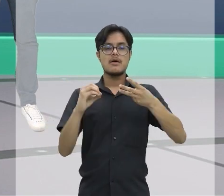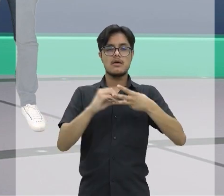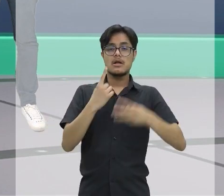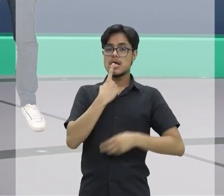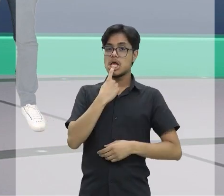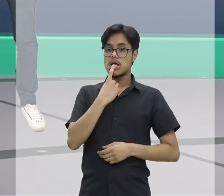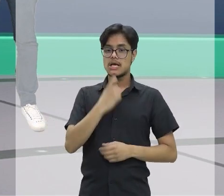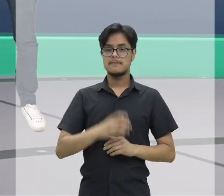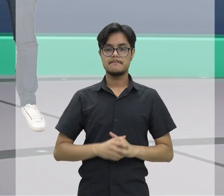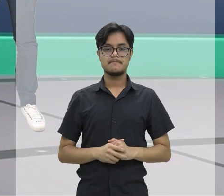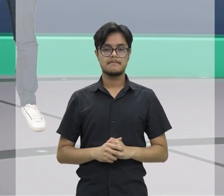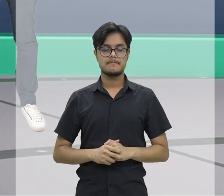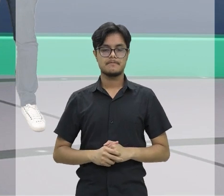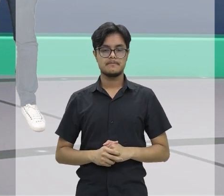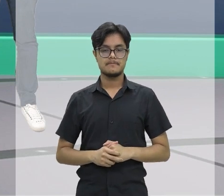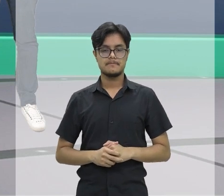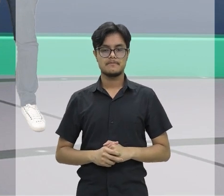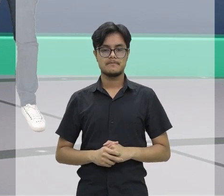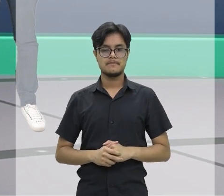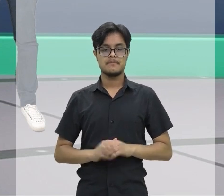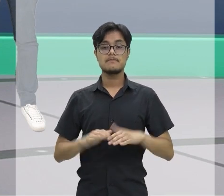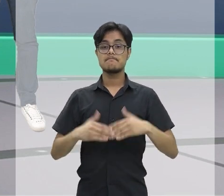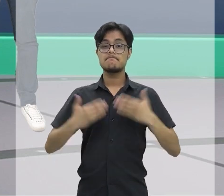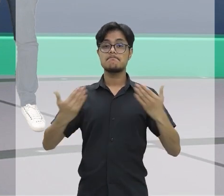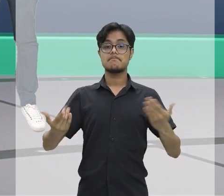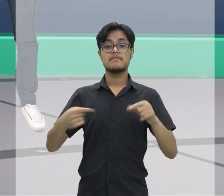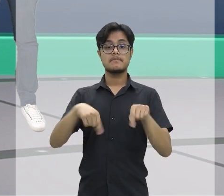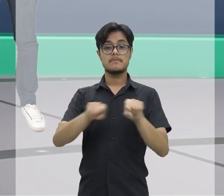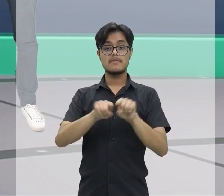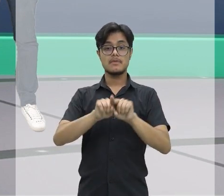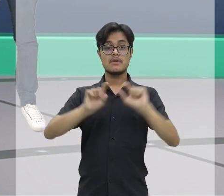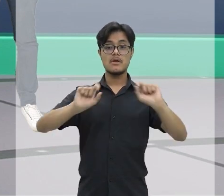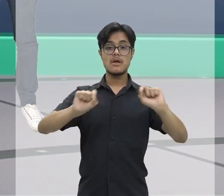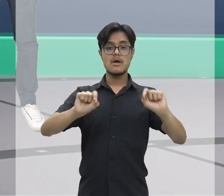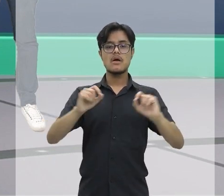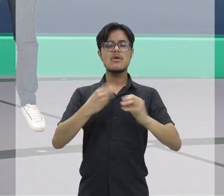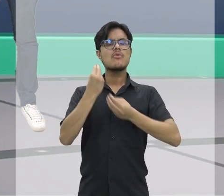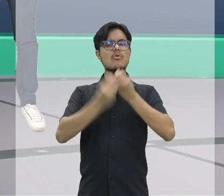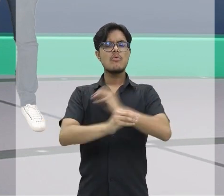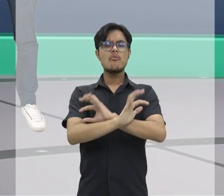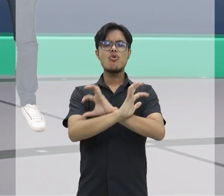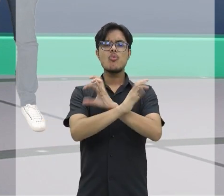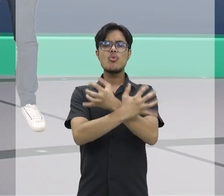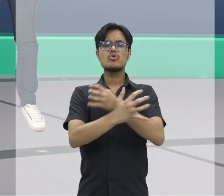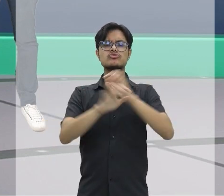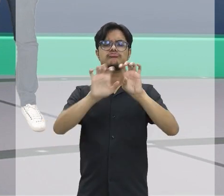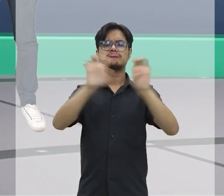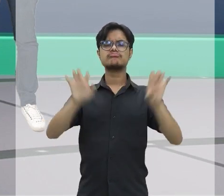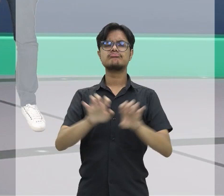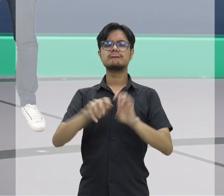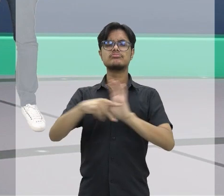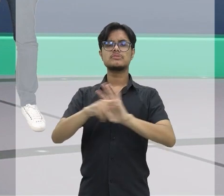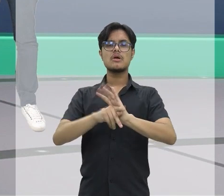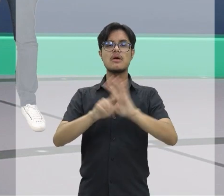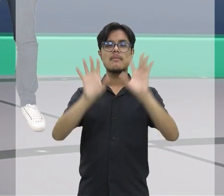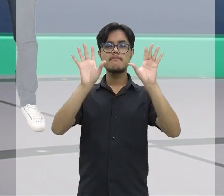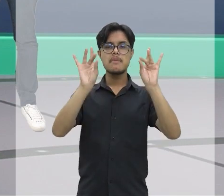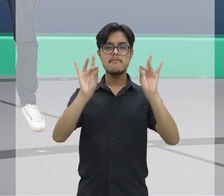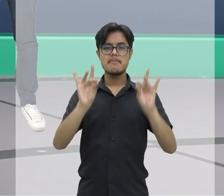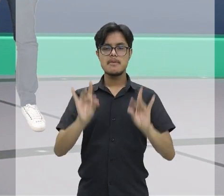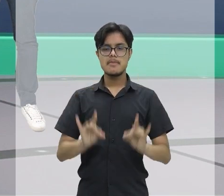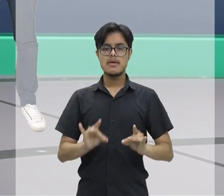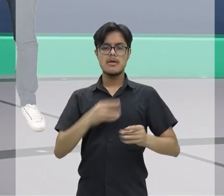nosso sangue. Além das funções, a gente pôde estudar também sobre a estrutura do osso, né? A gente pôde identificar alguma